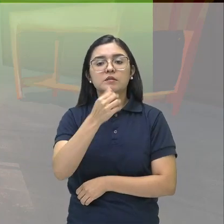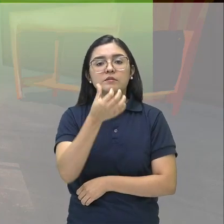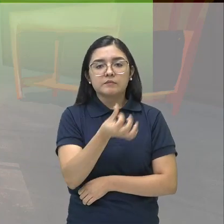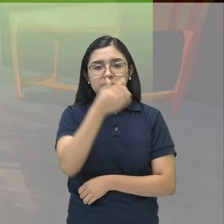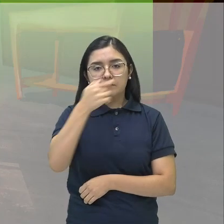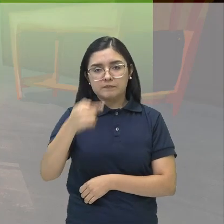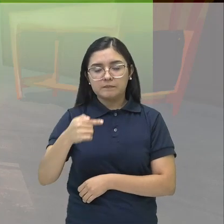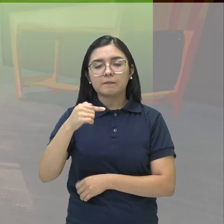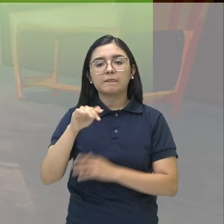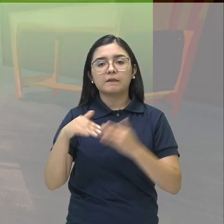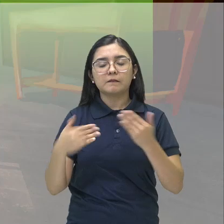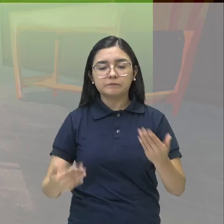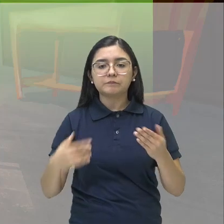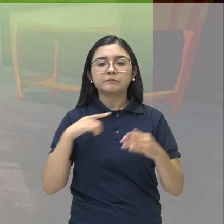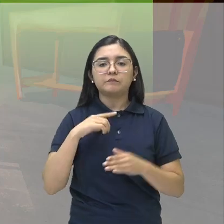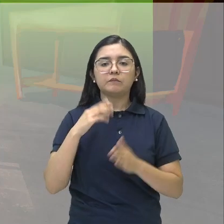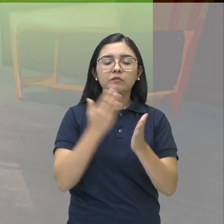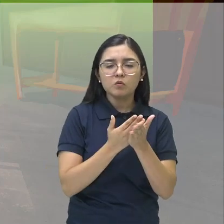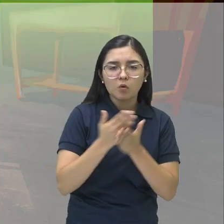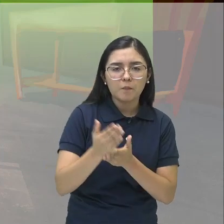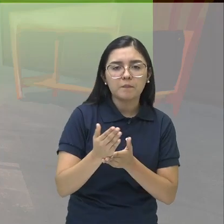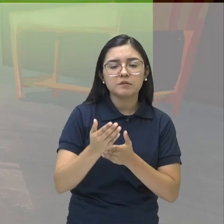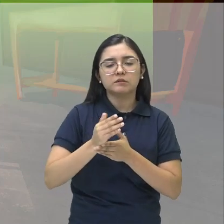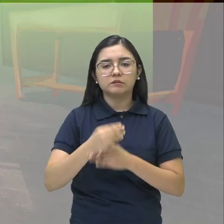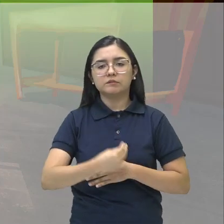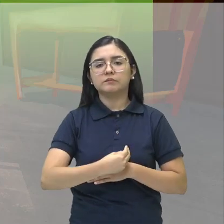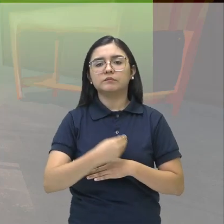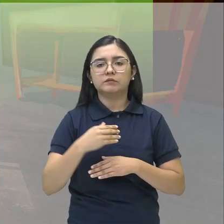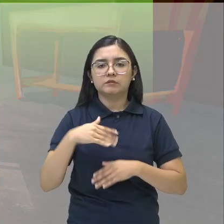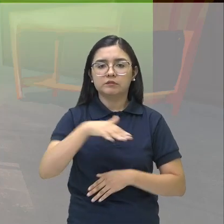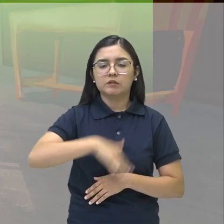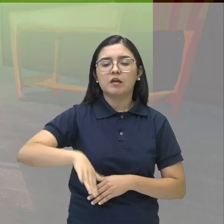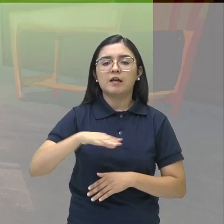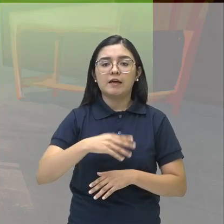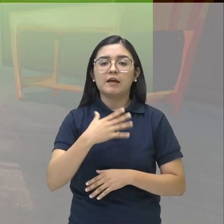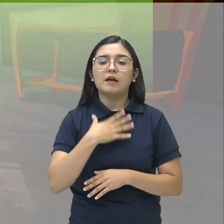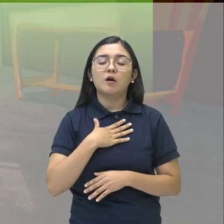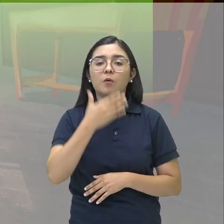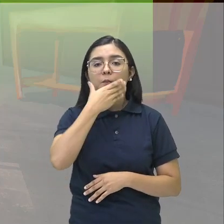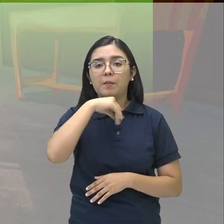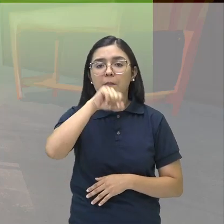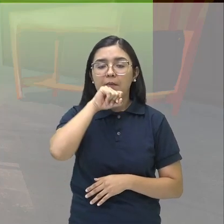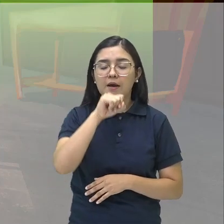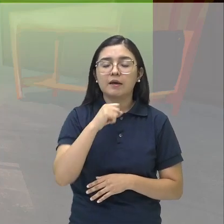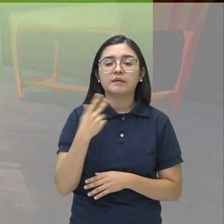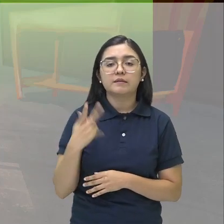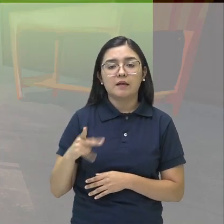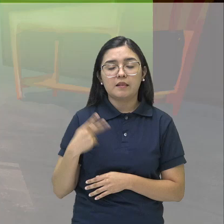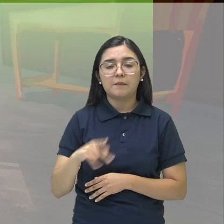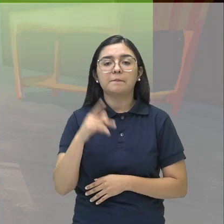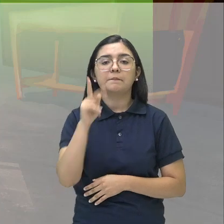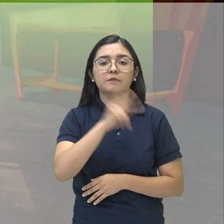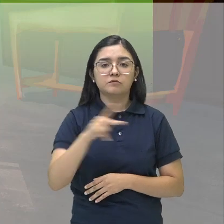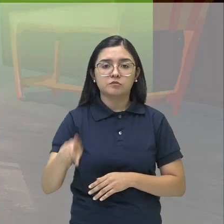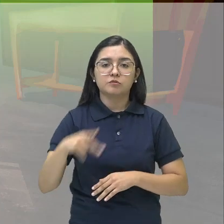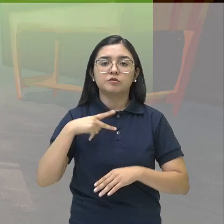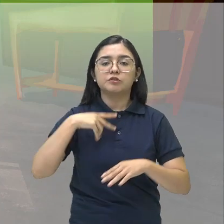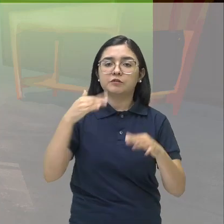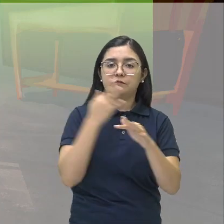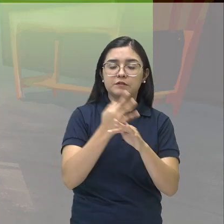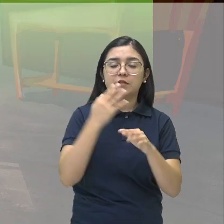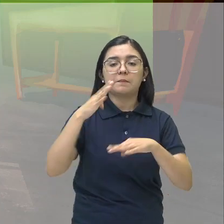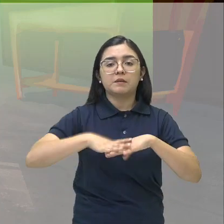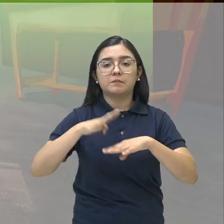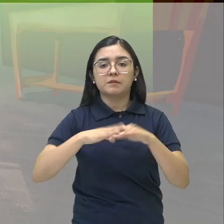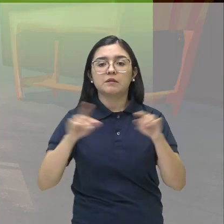1867, né? Então, essa foi o início da trajetória da Marie. É filha de professor de física e matemática, lá da Varsóvia,